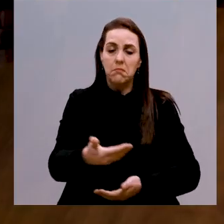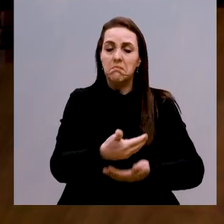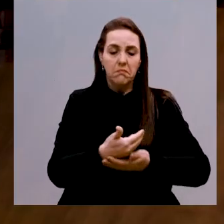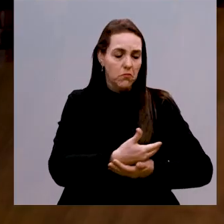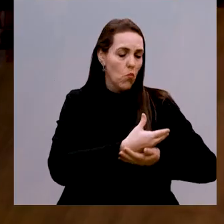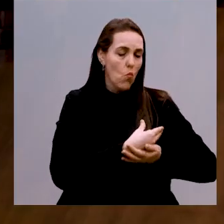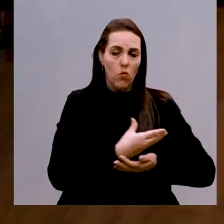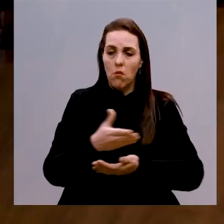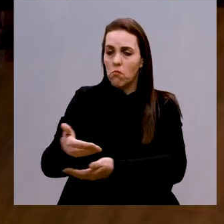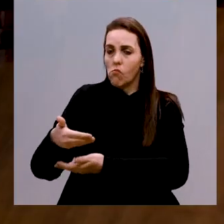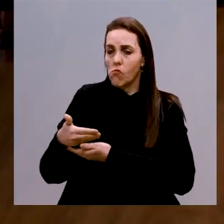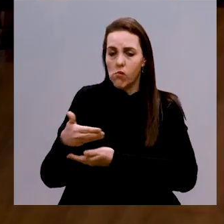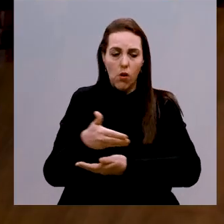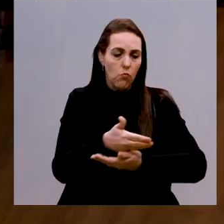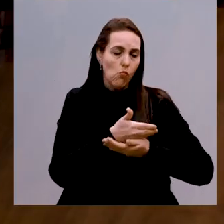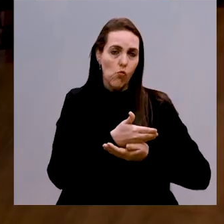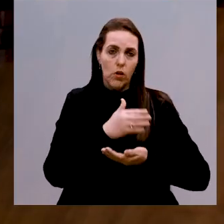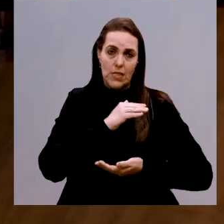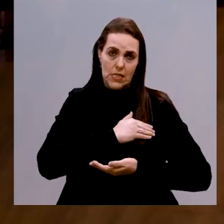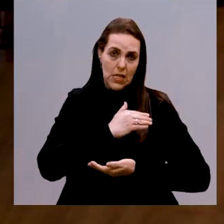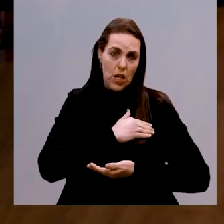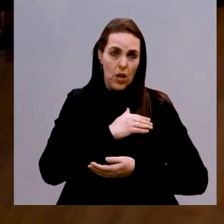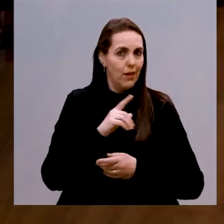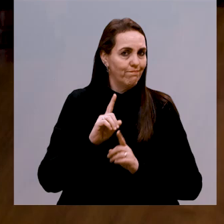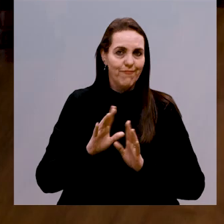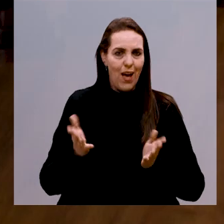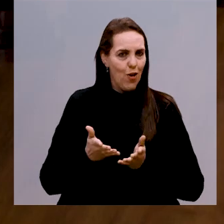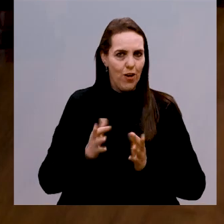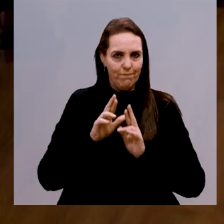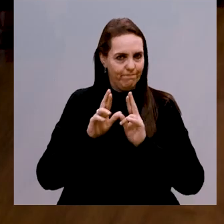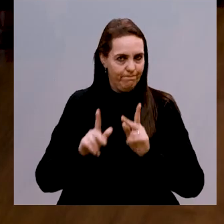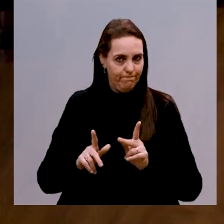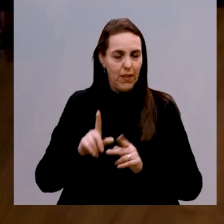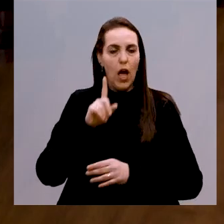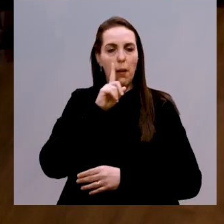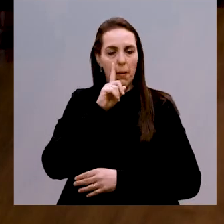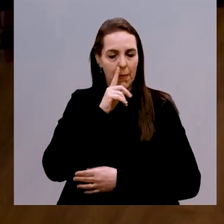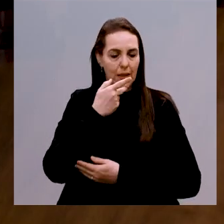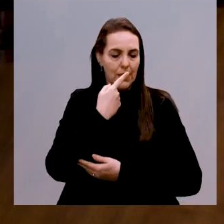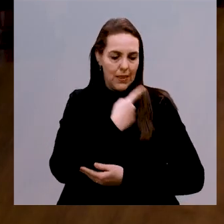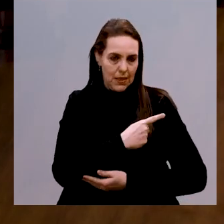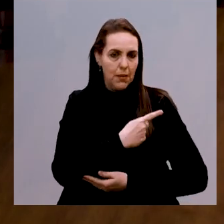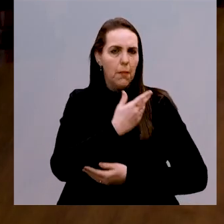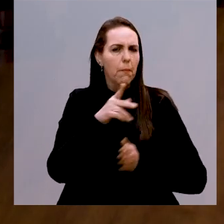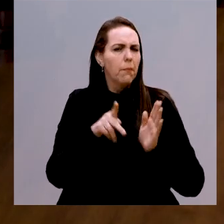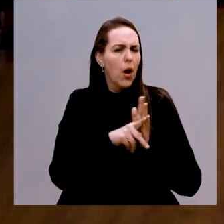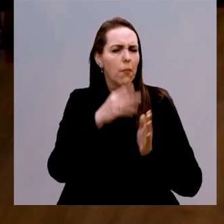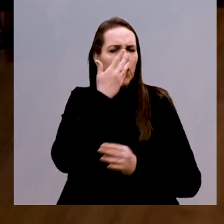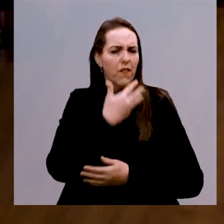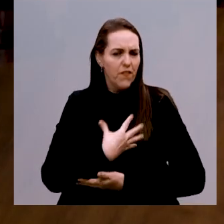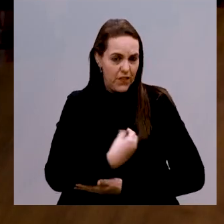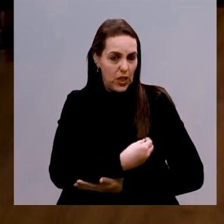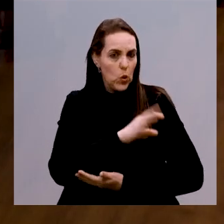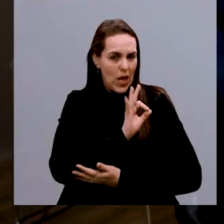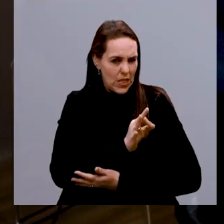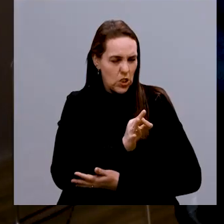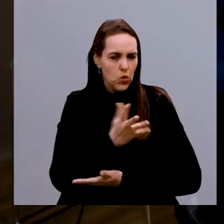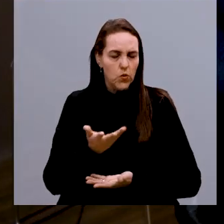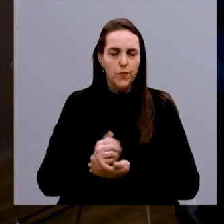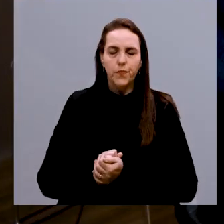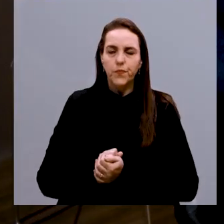outras crianças no próprio peito, né? Mas diz que não, que a mãe que tem o leite só pode amamentar a sua criança. Como é que funciona